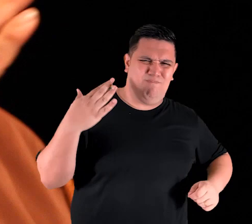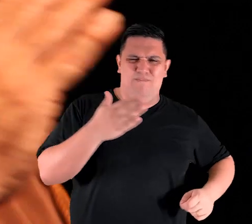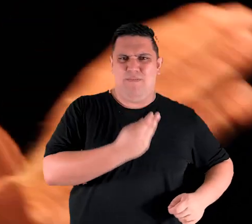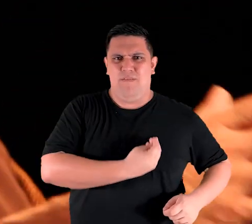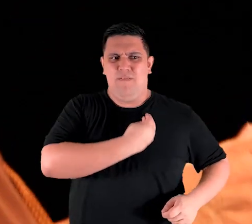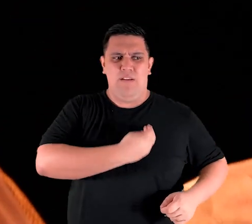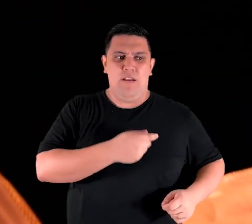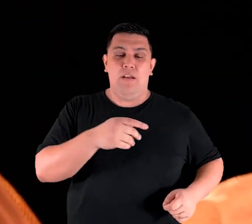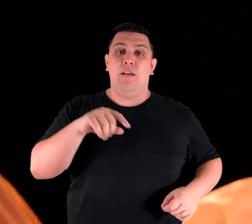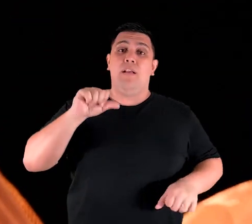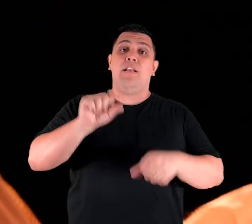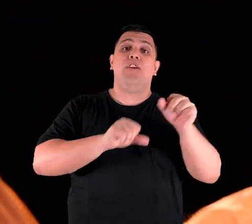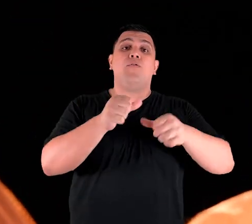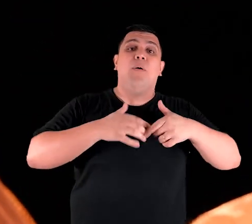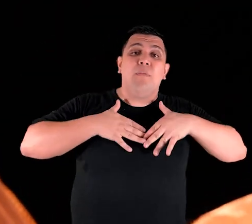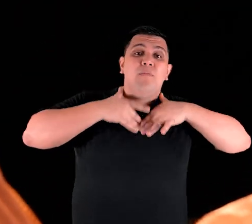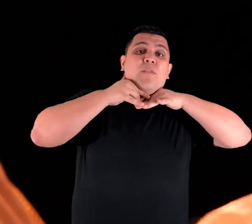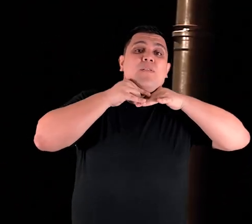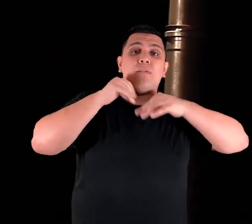em fuzilamento.